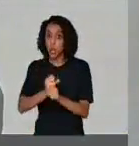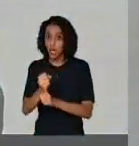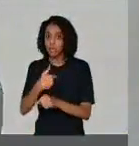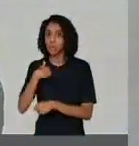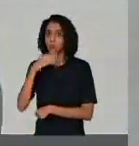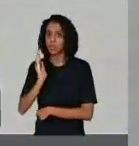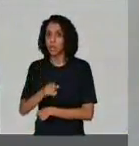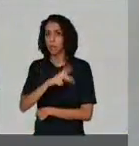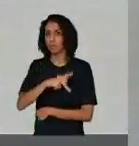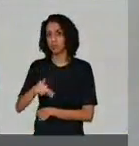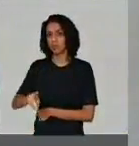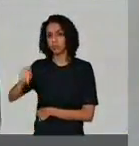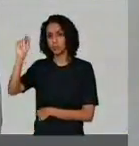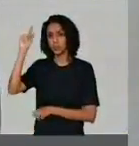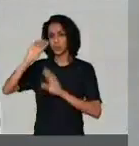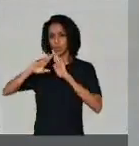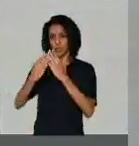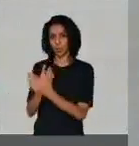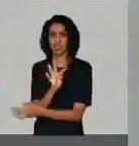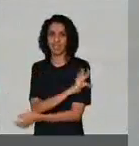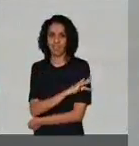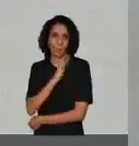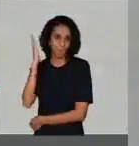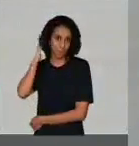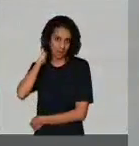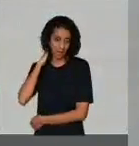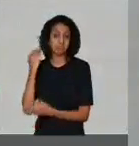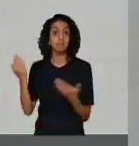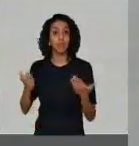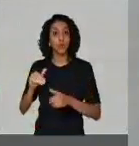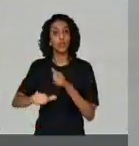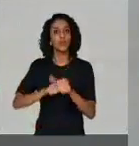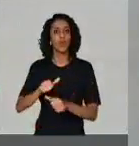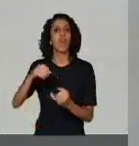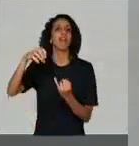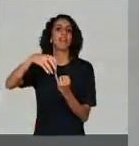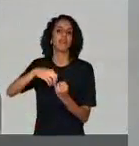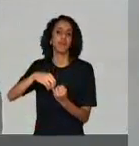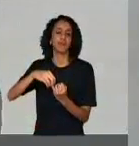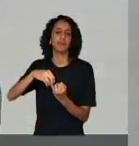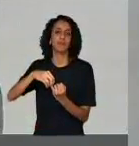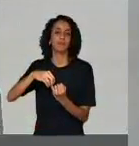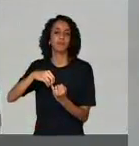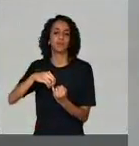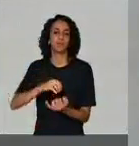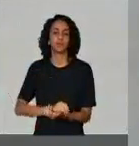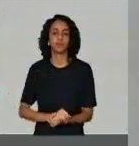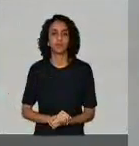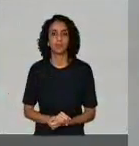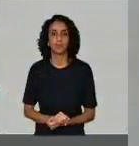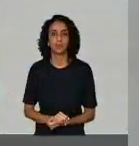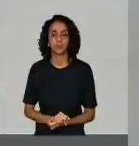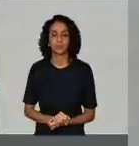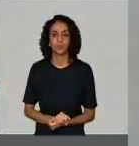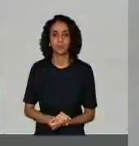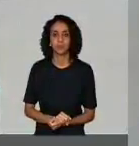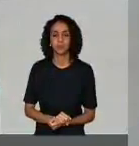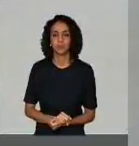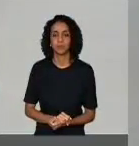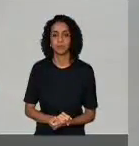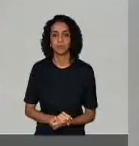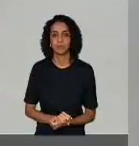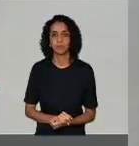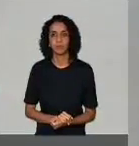da antiga Escola Técnica Federal do Pará, hoje Instituto Federal. E eu sei o quanto é